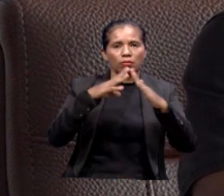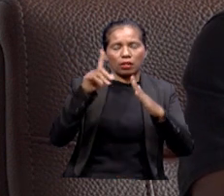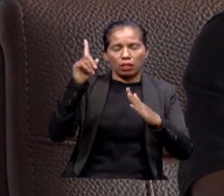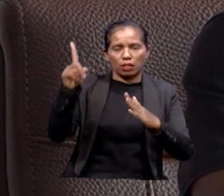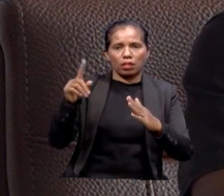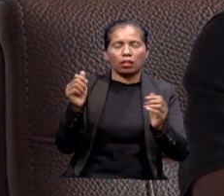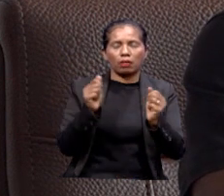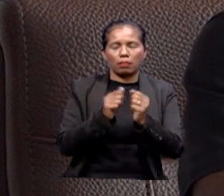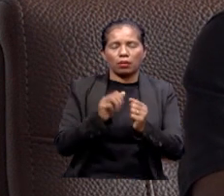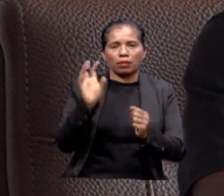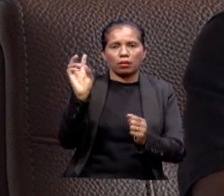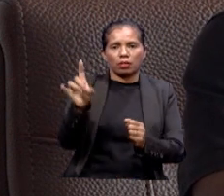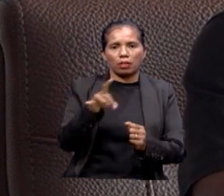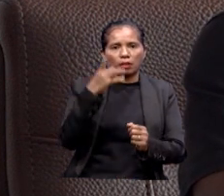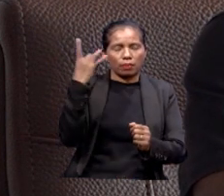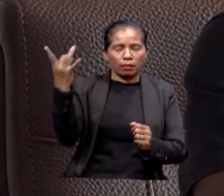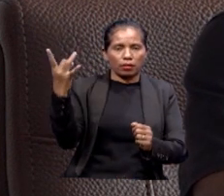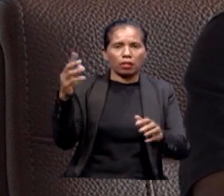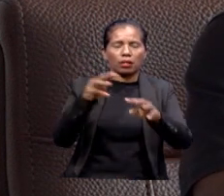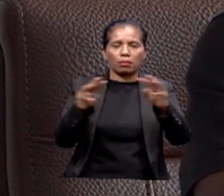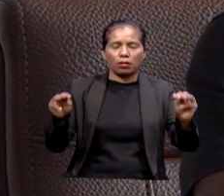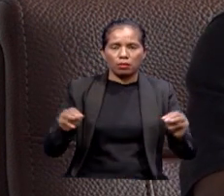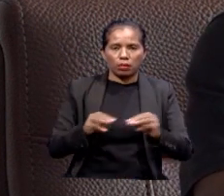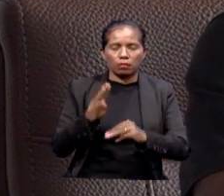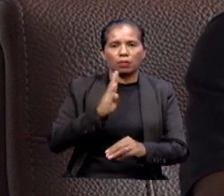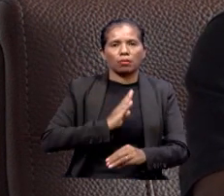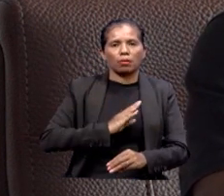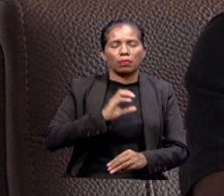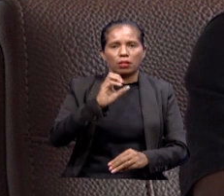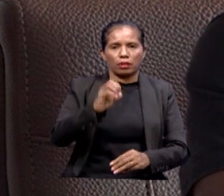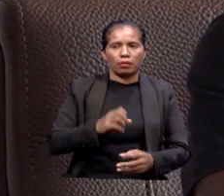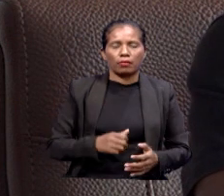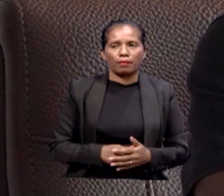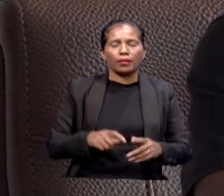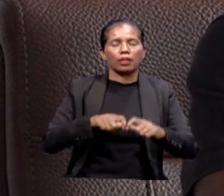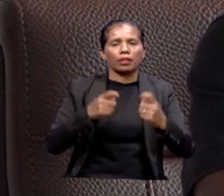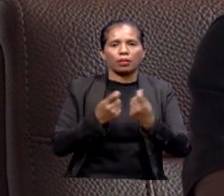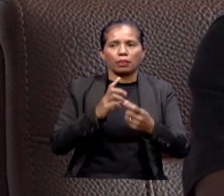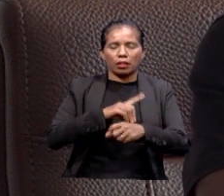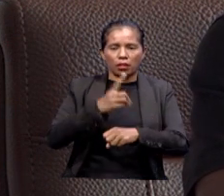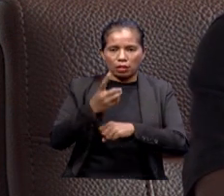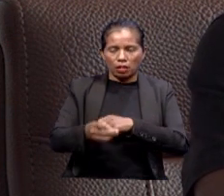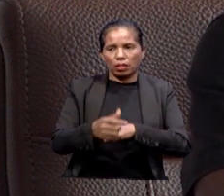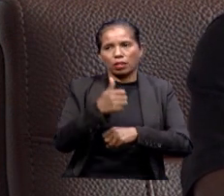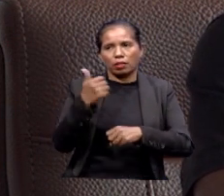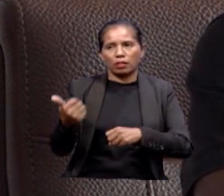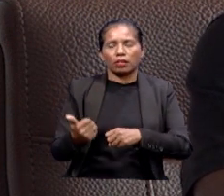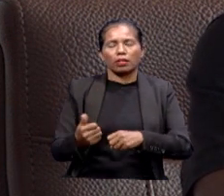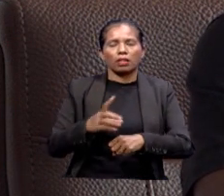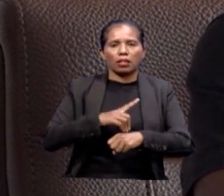Sanulu Resin Walu, Iha Município Bobonaro. Tipo desastres Ida Selu,